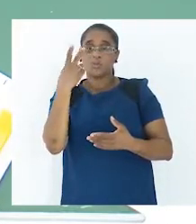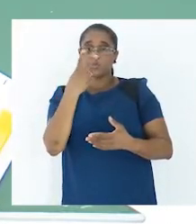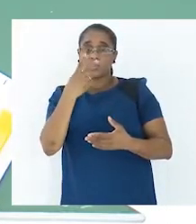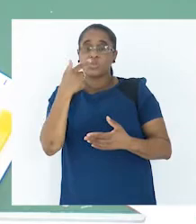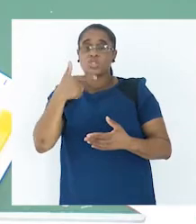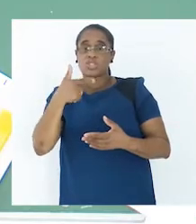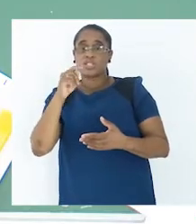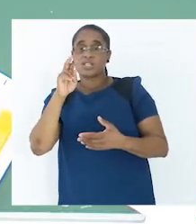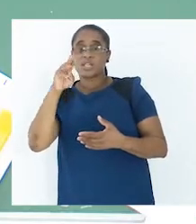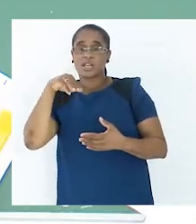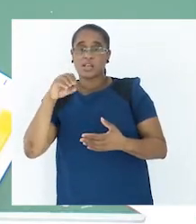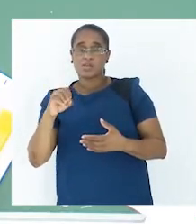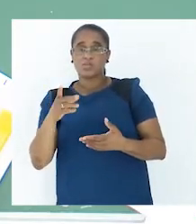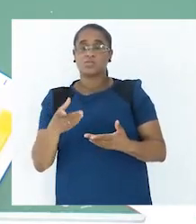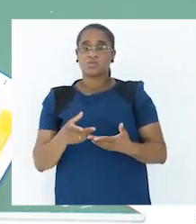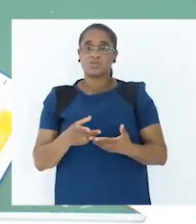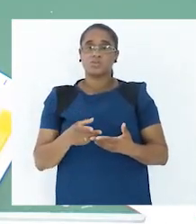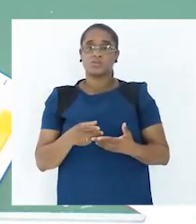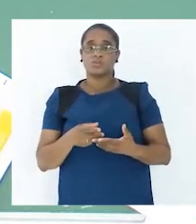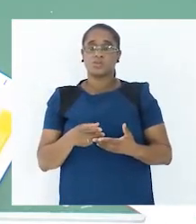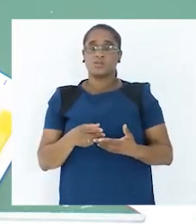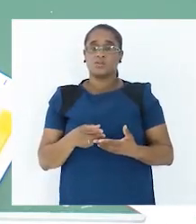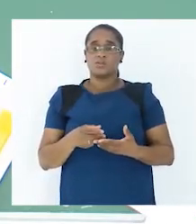que são